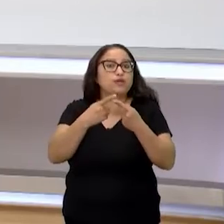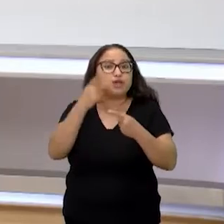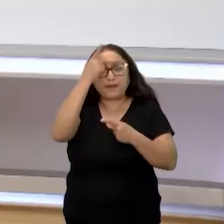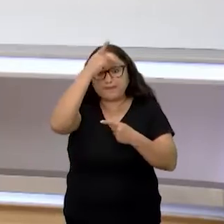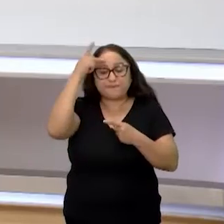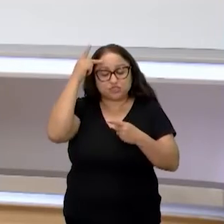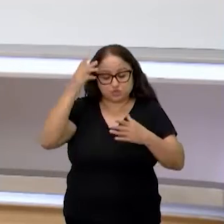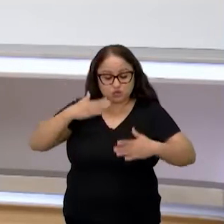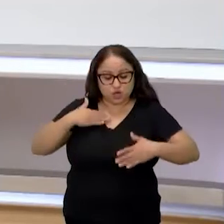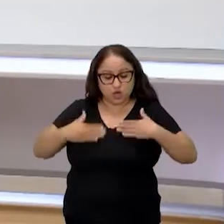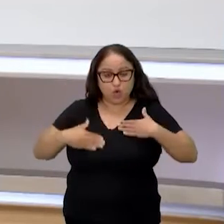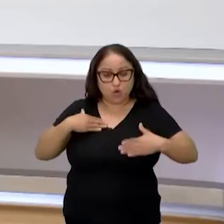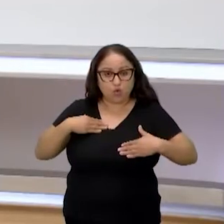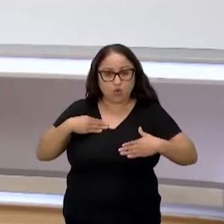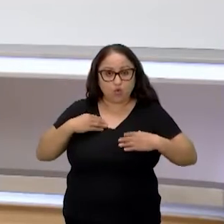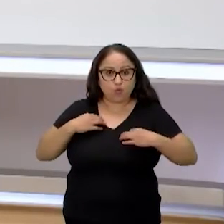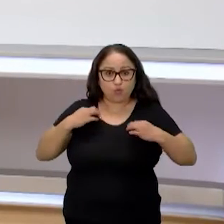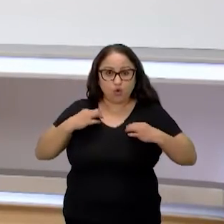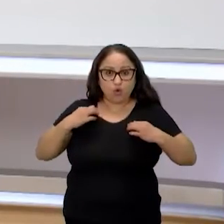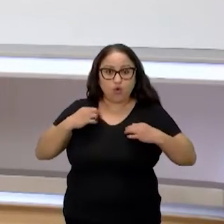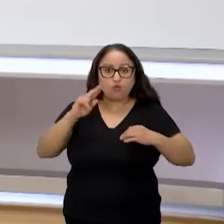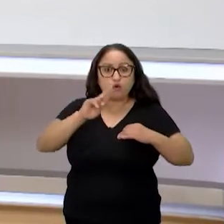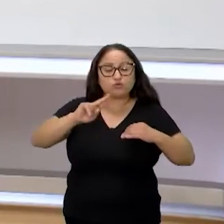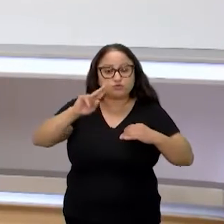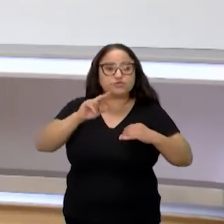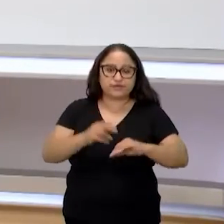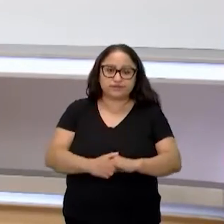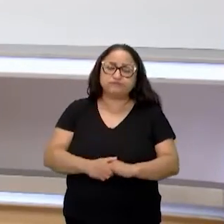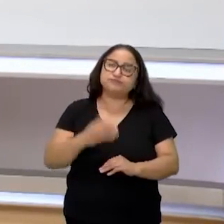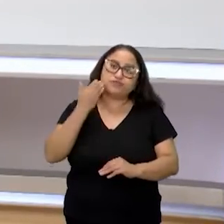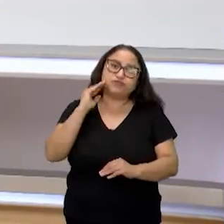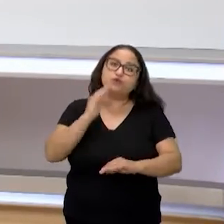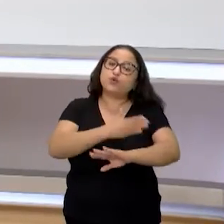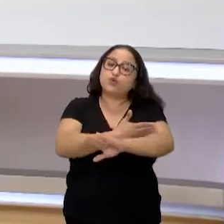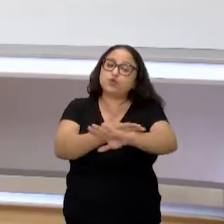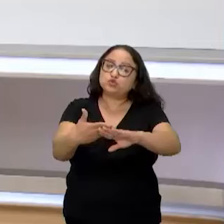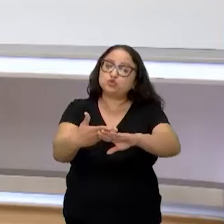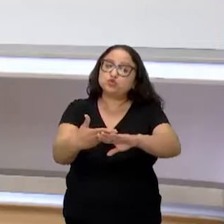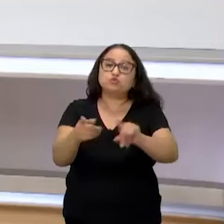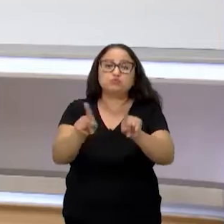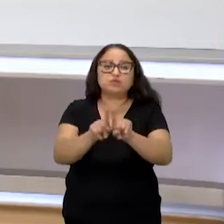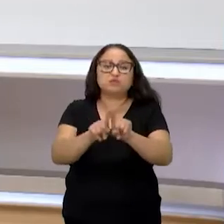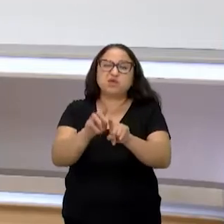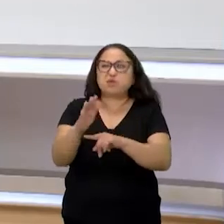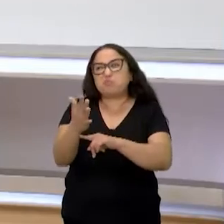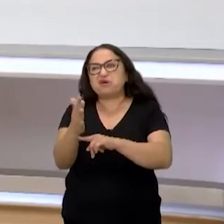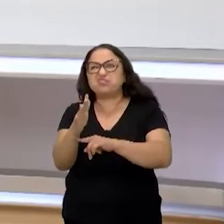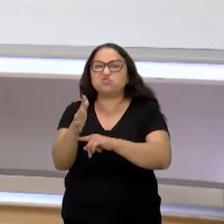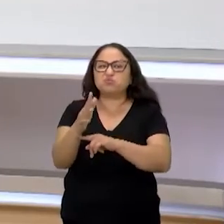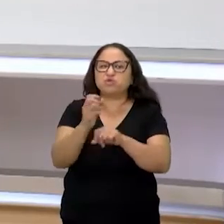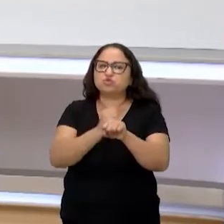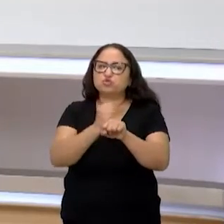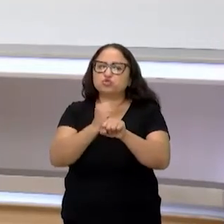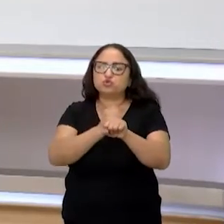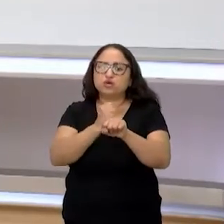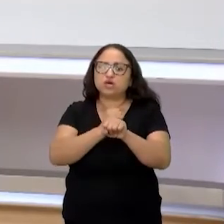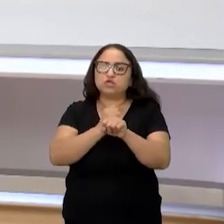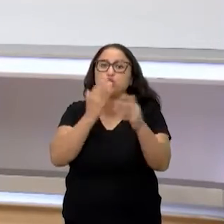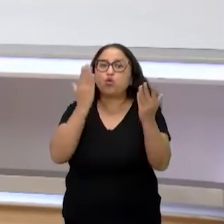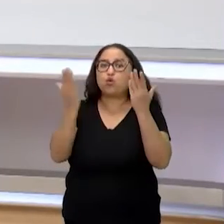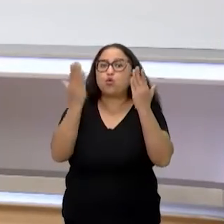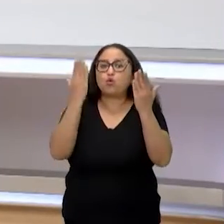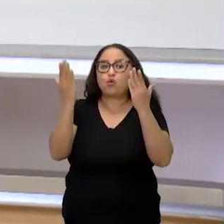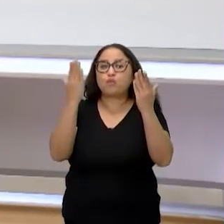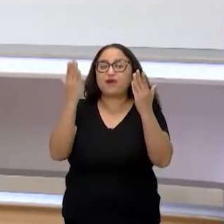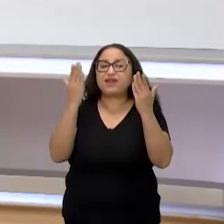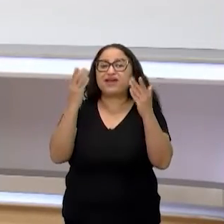que eram os costumes através até do vestuário das pessoas, Você vai saber o ano, mais ou menos aproximado, quando você comparar,